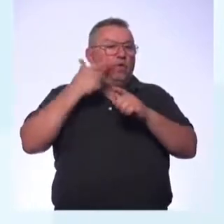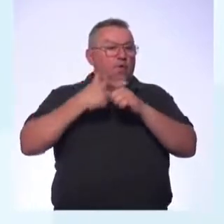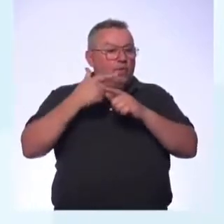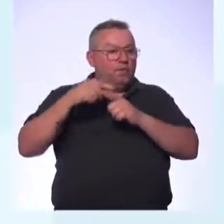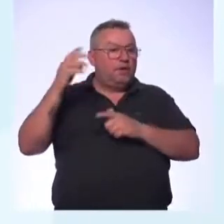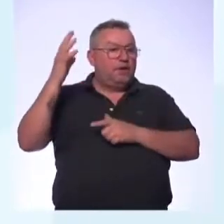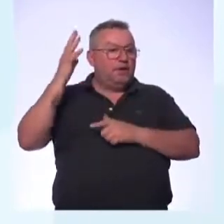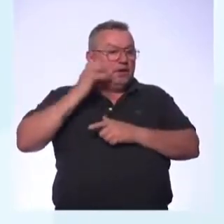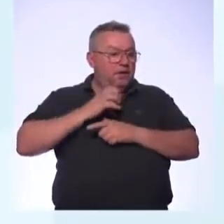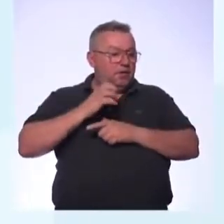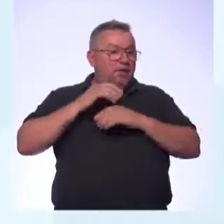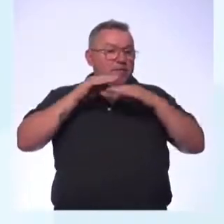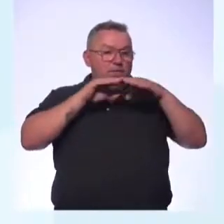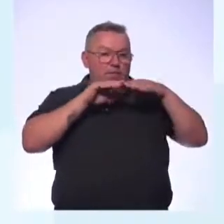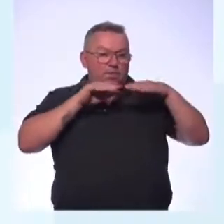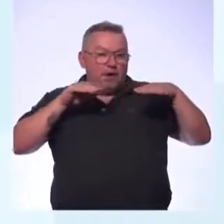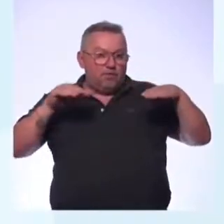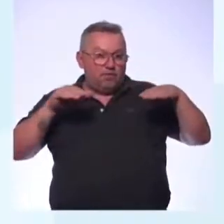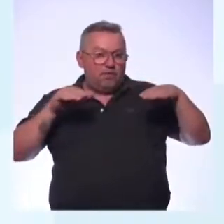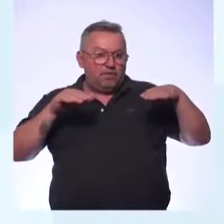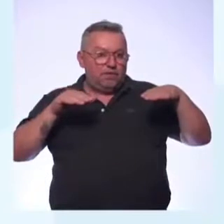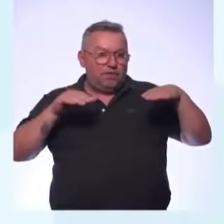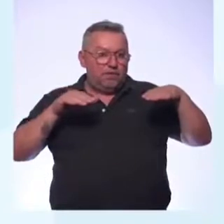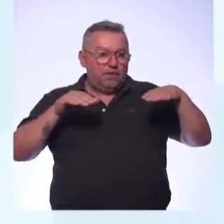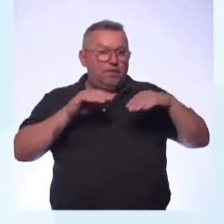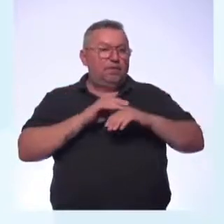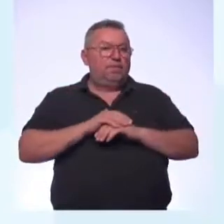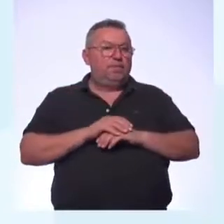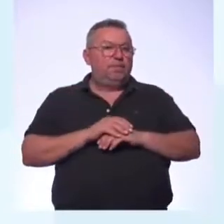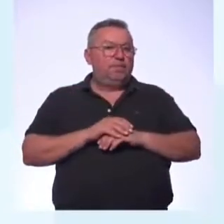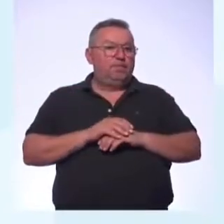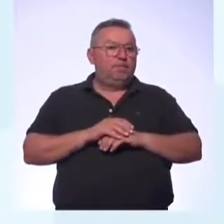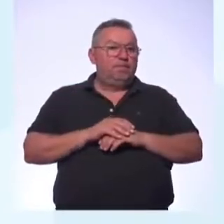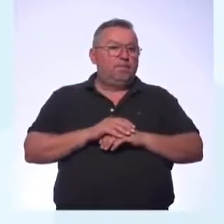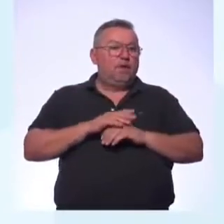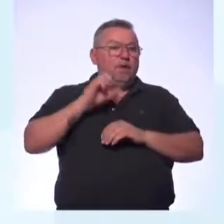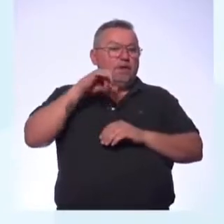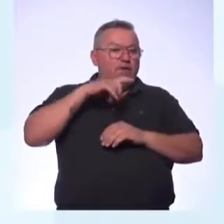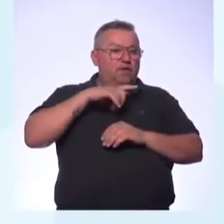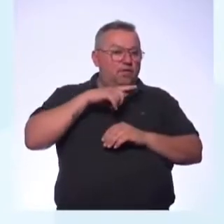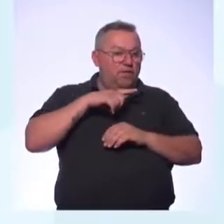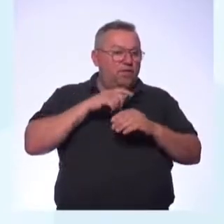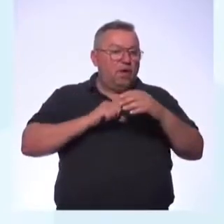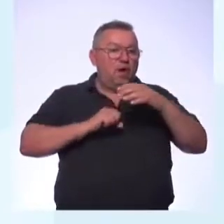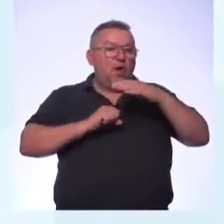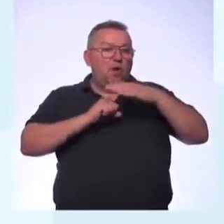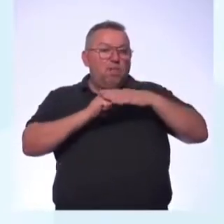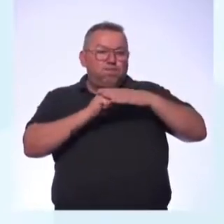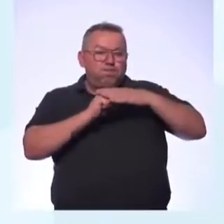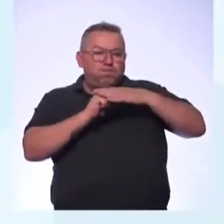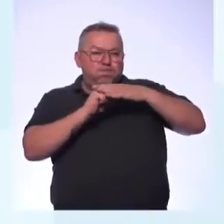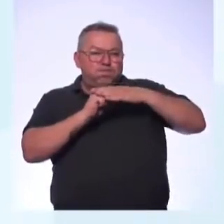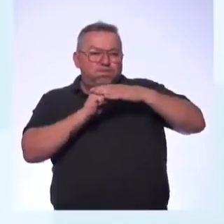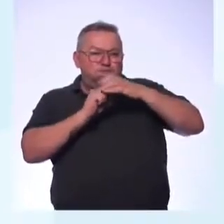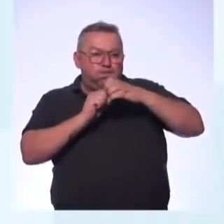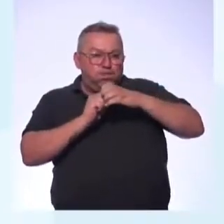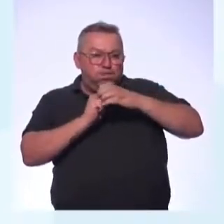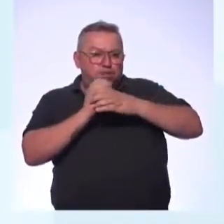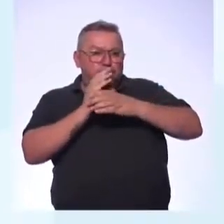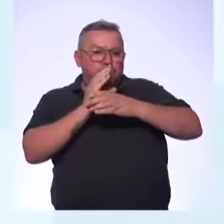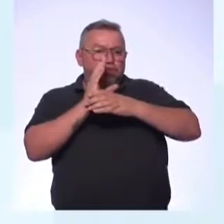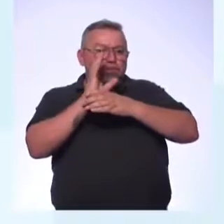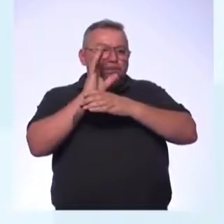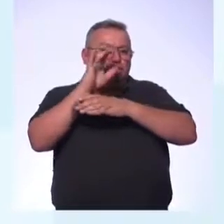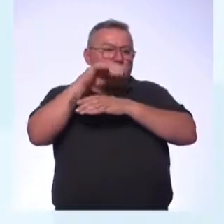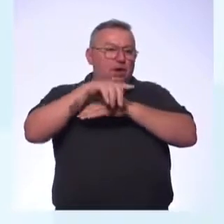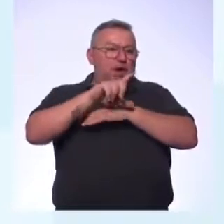na câmara vulcânica que está logo abaixo onde está aparecendo a seta. Tá? Então, se tiver uma grande pressão, essa câmara vai soltar a